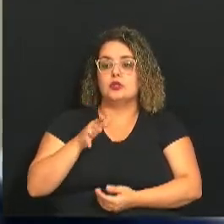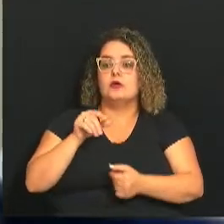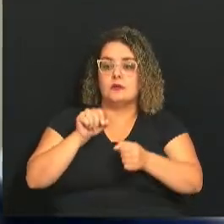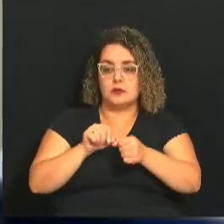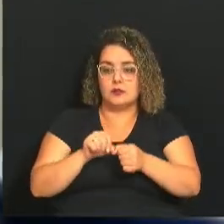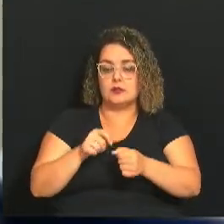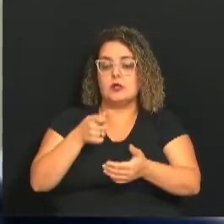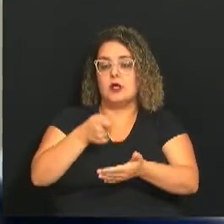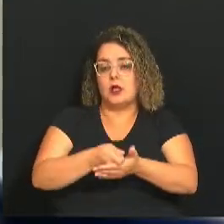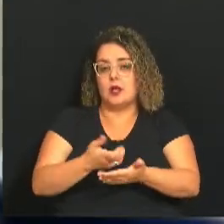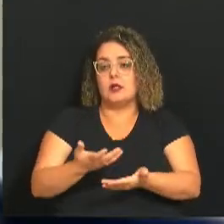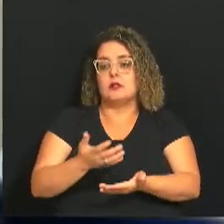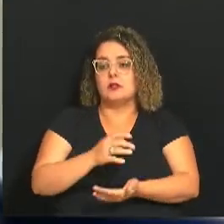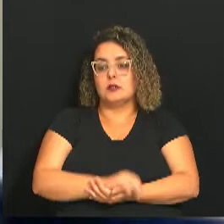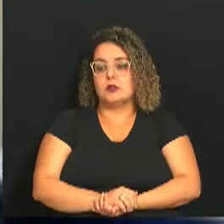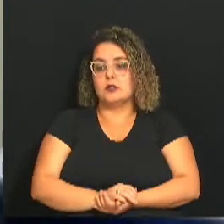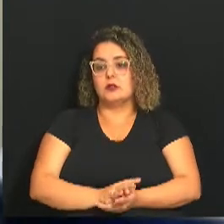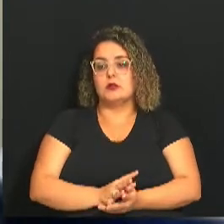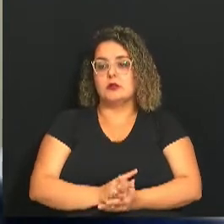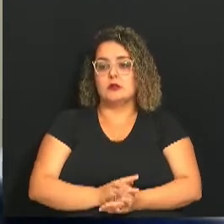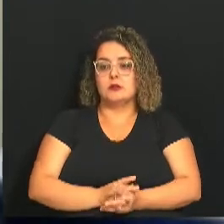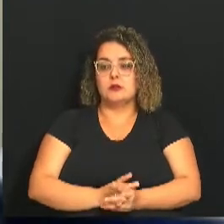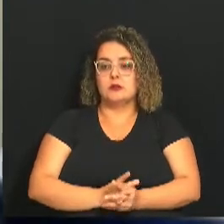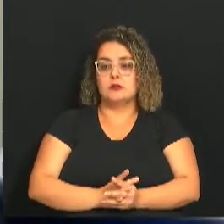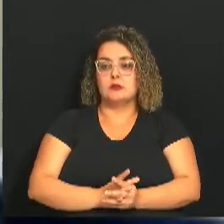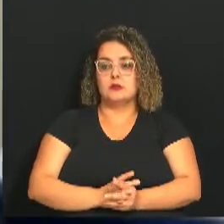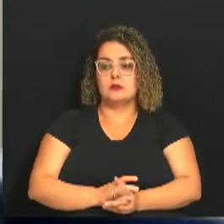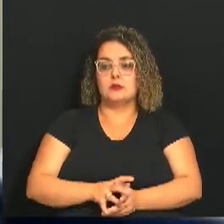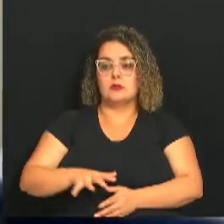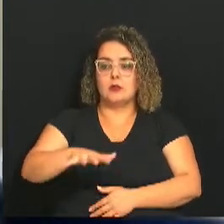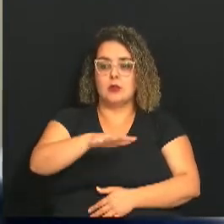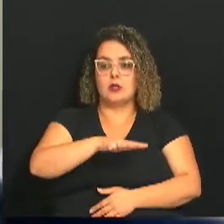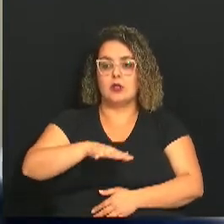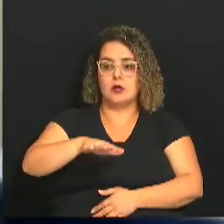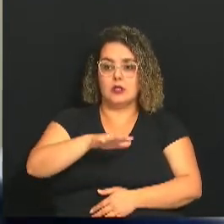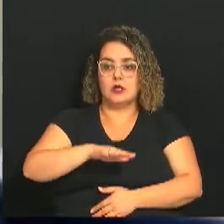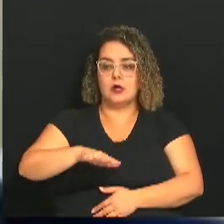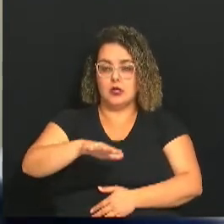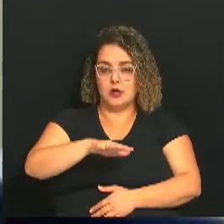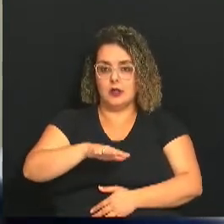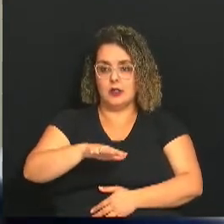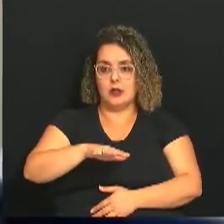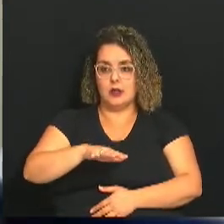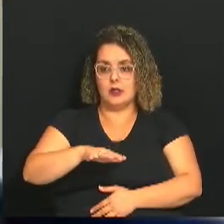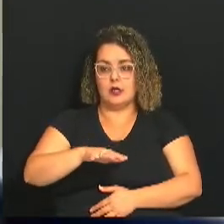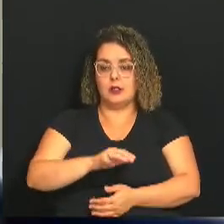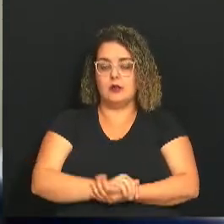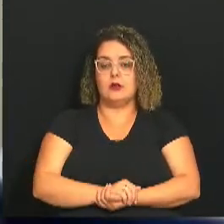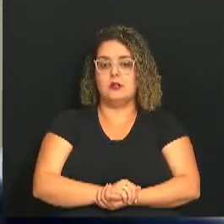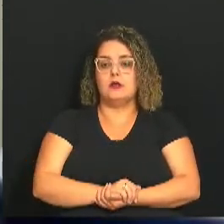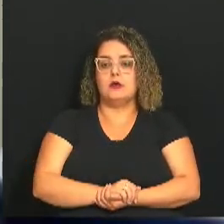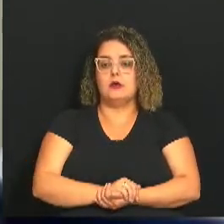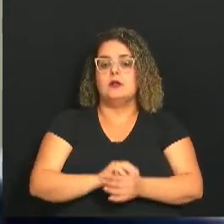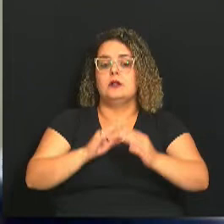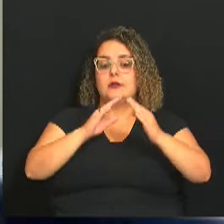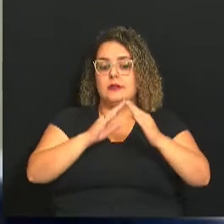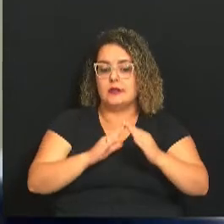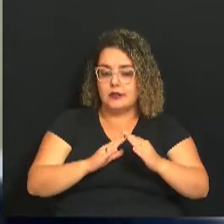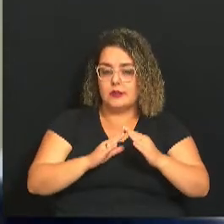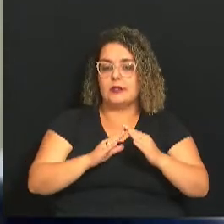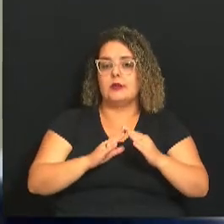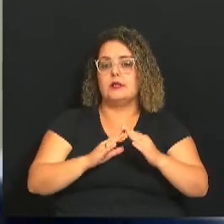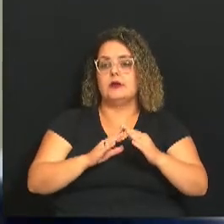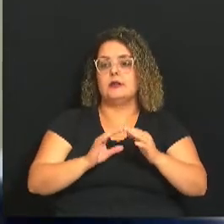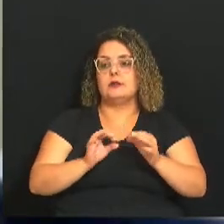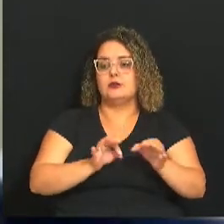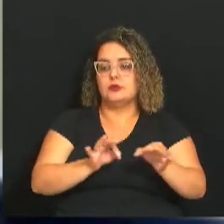aí uma área de impermeável, né, nos projetos, né, nas casas. Isso é lei. Hoje,